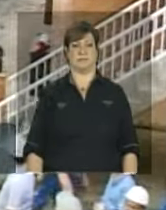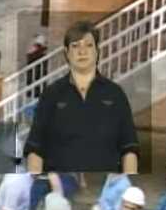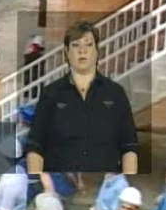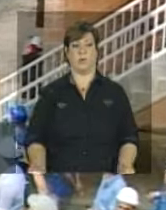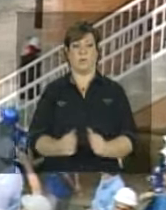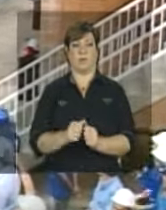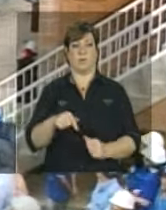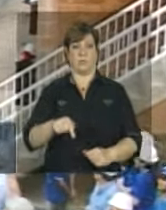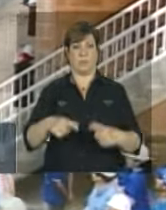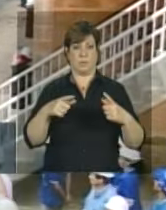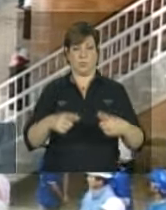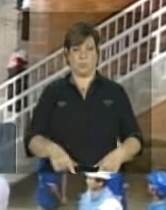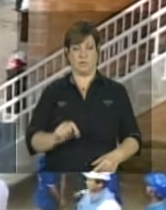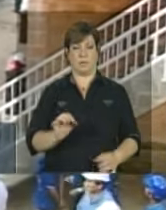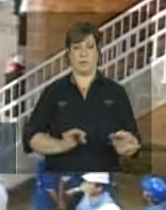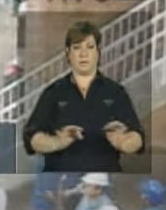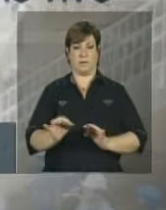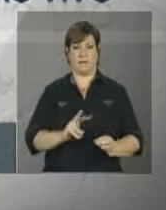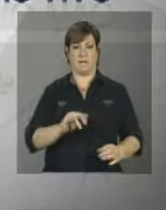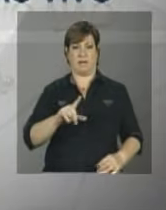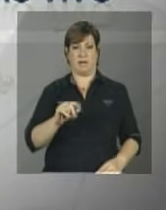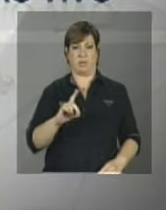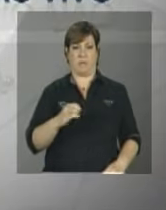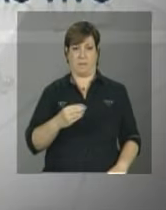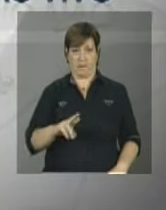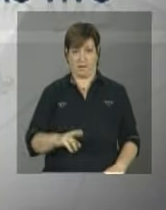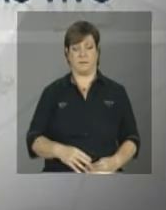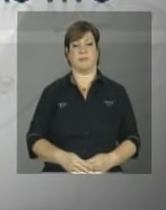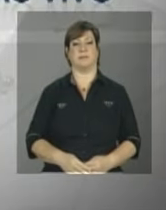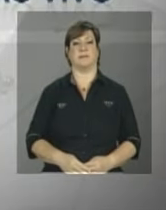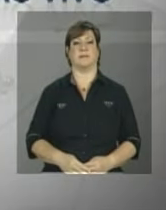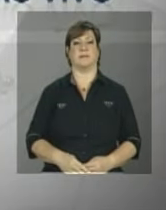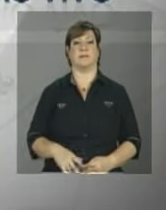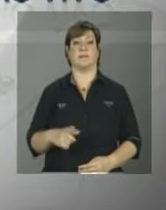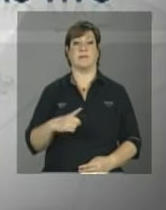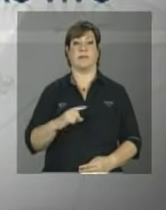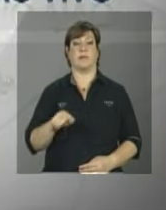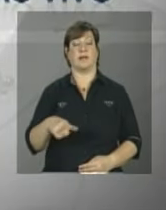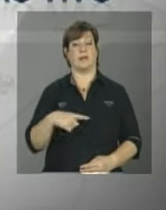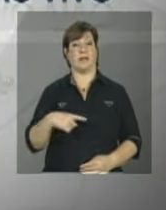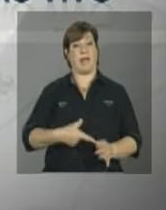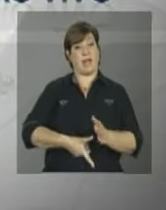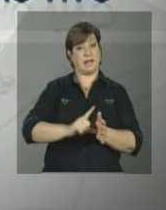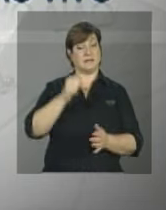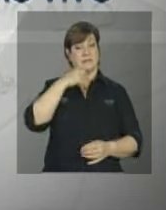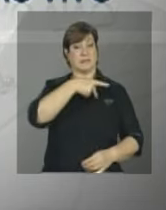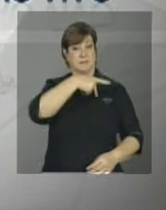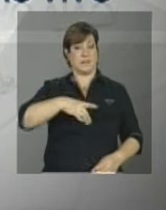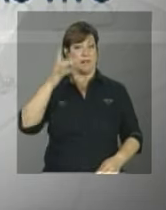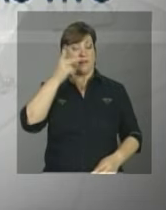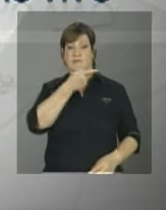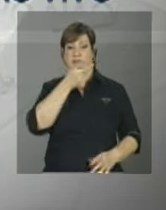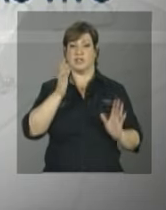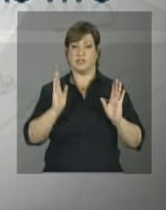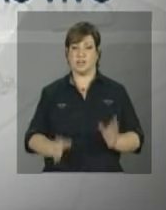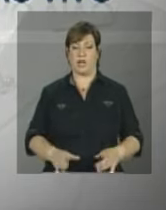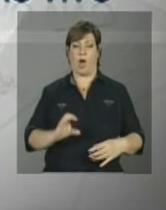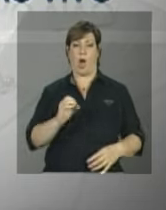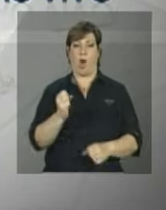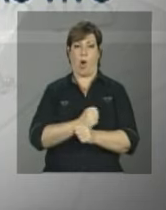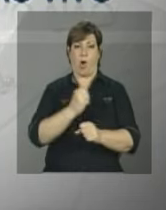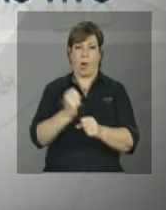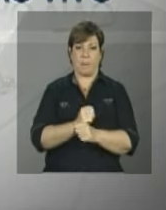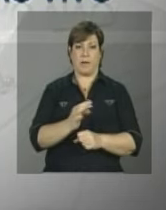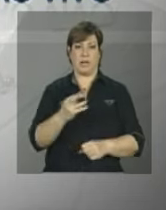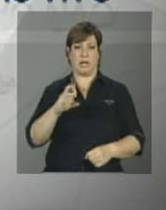conjunto habitacional do projeto Vila do Mar. Mais cedo, a presidenta visitou as obras do trecho 5 do Eixo